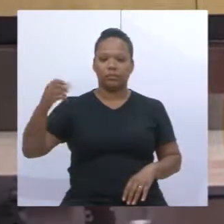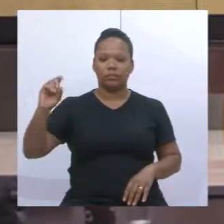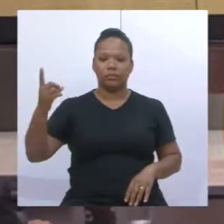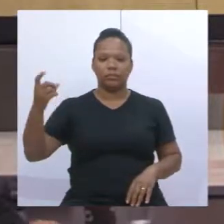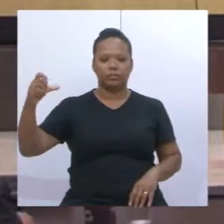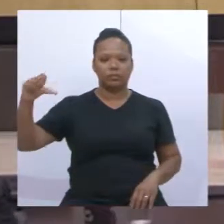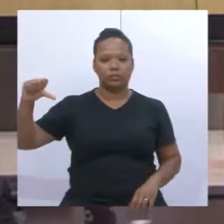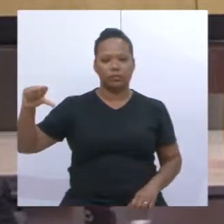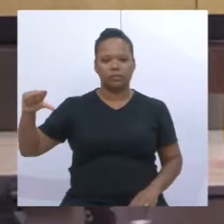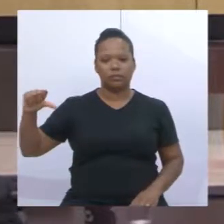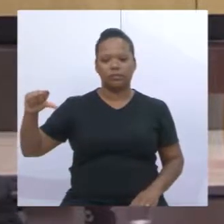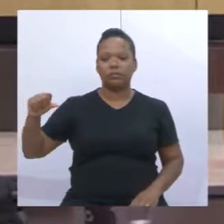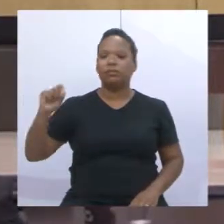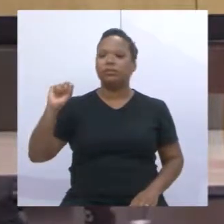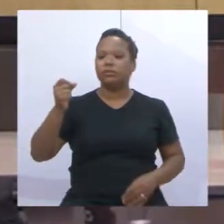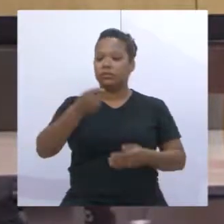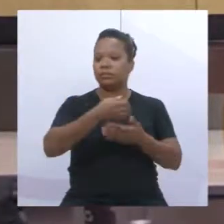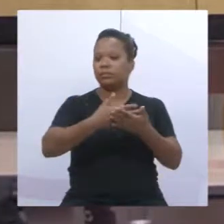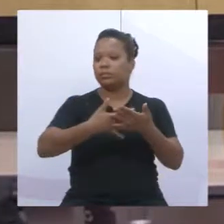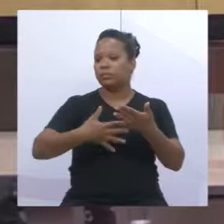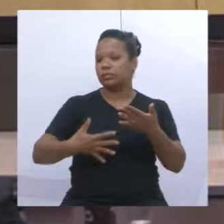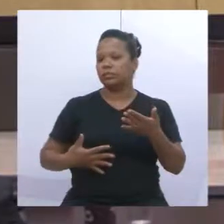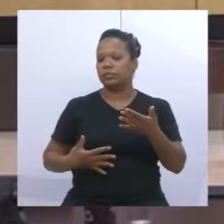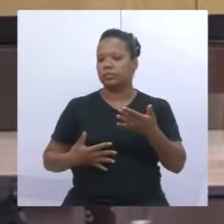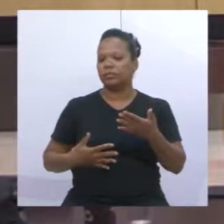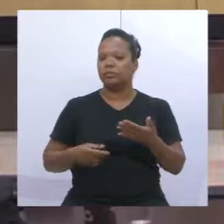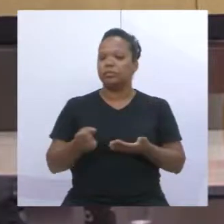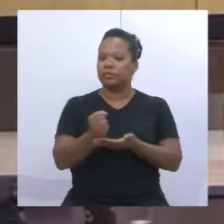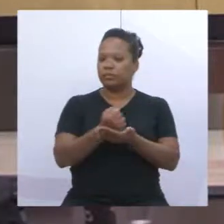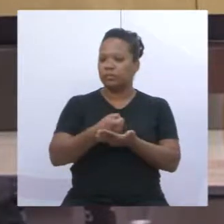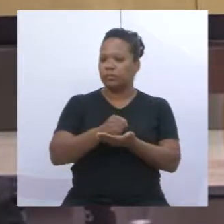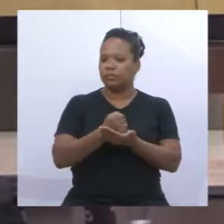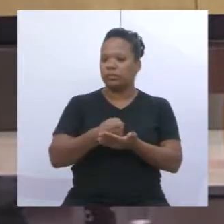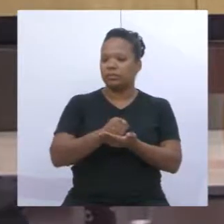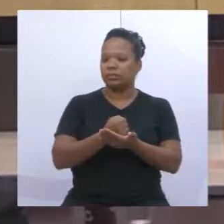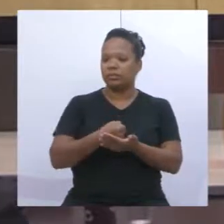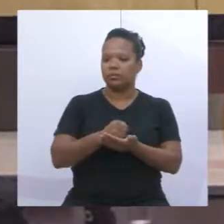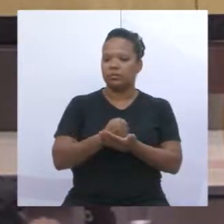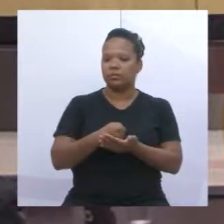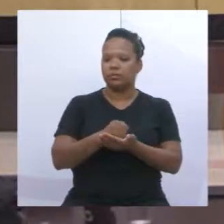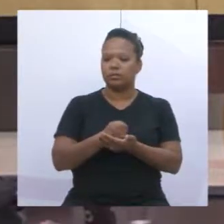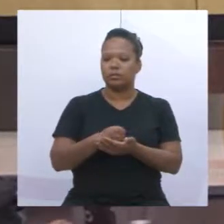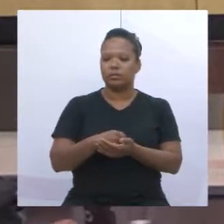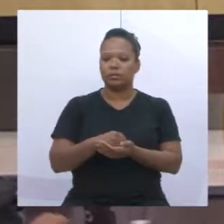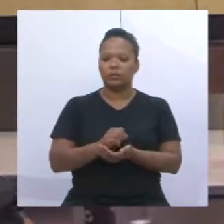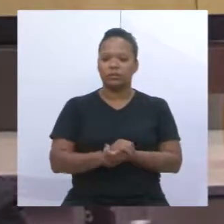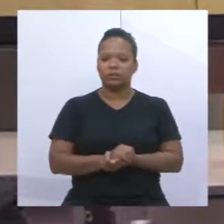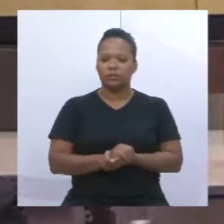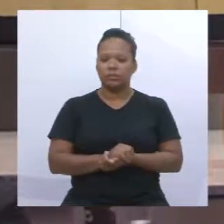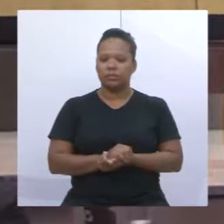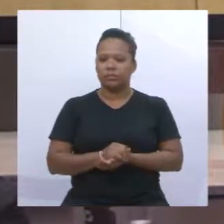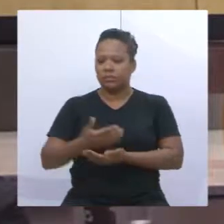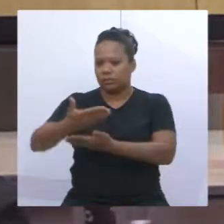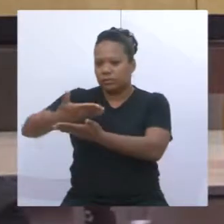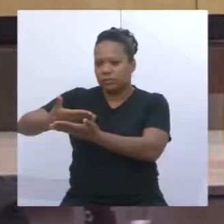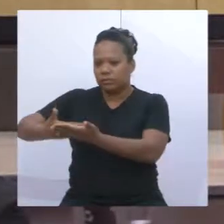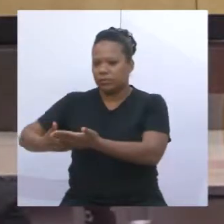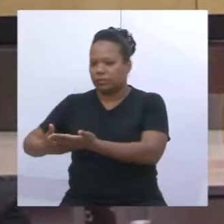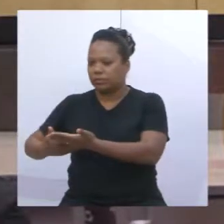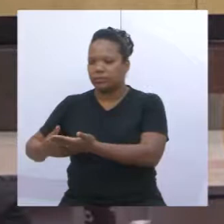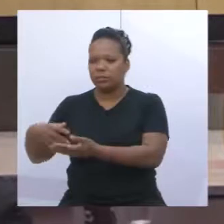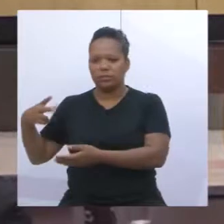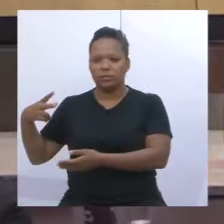6.304/2019, que dispõe sobre o fornecimento de medicamentos mediante apresentação de